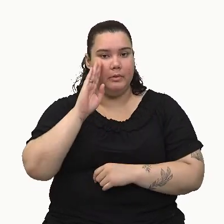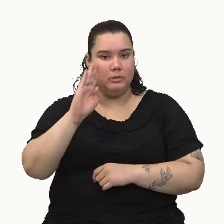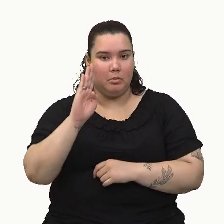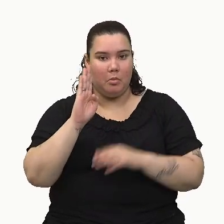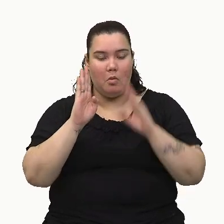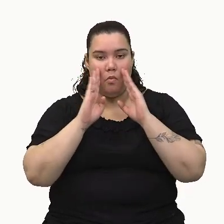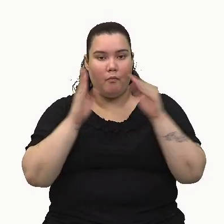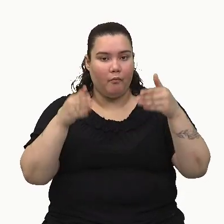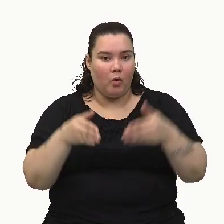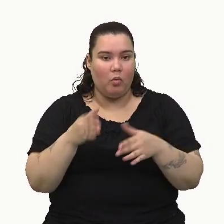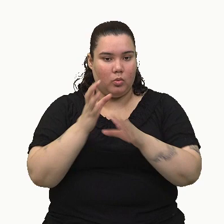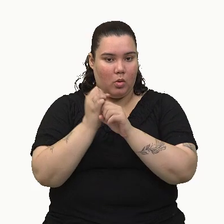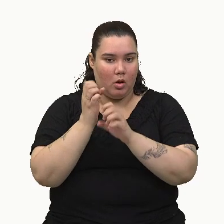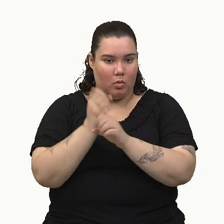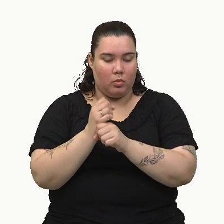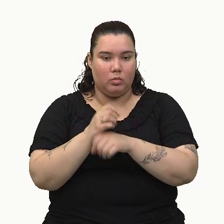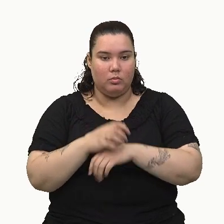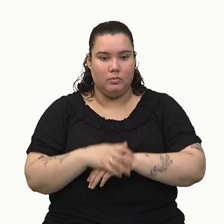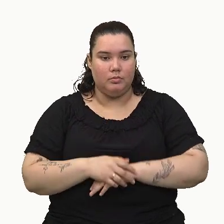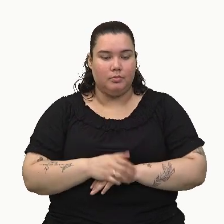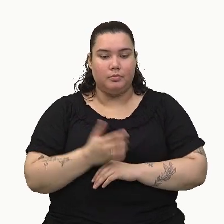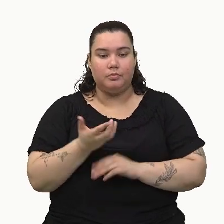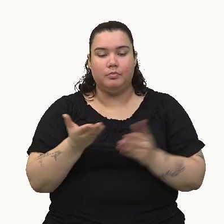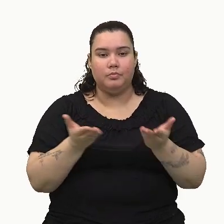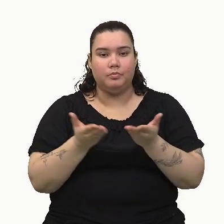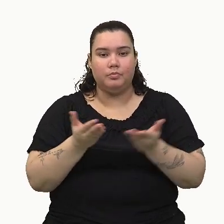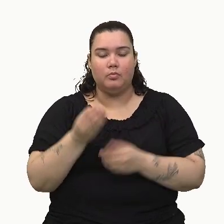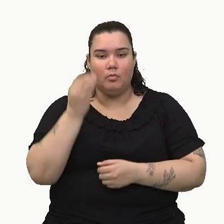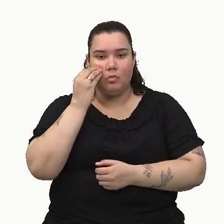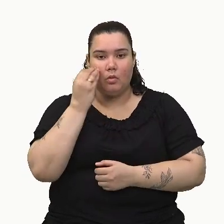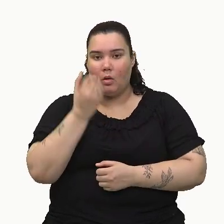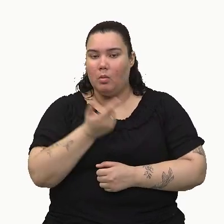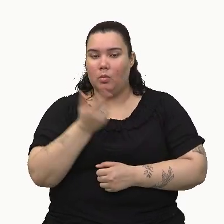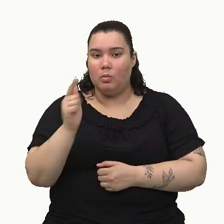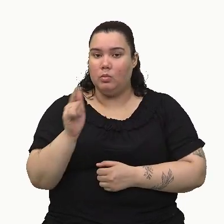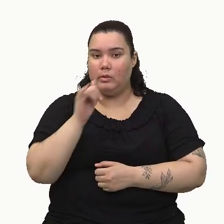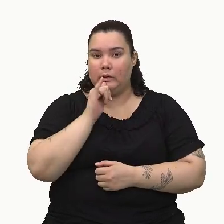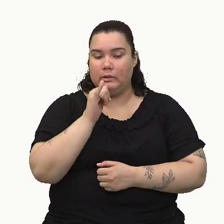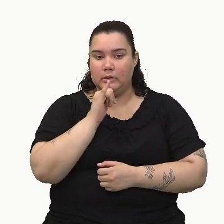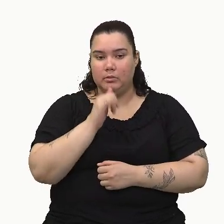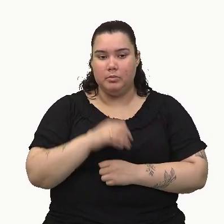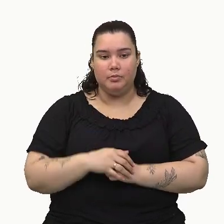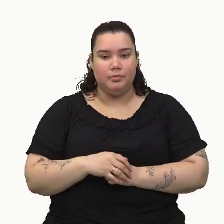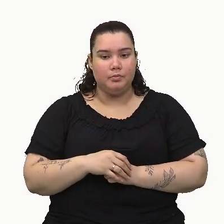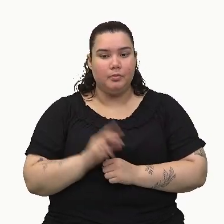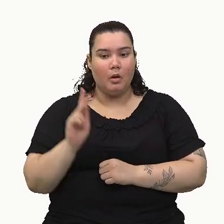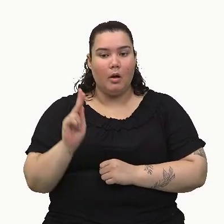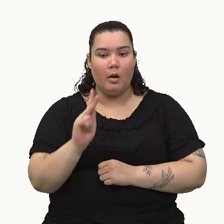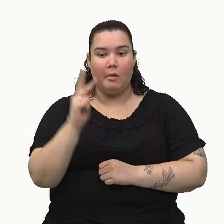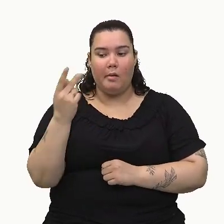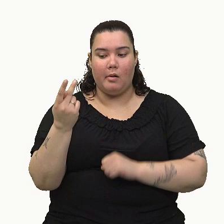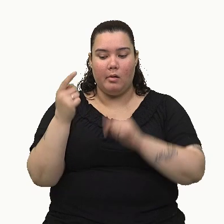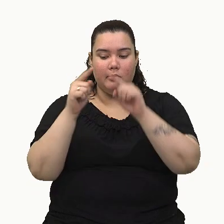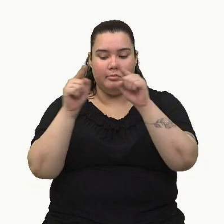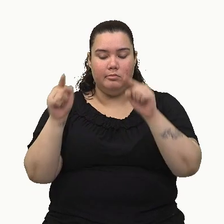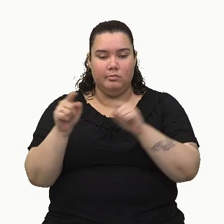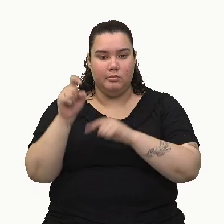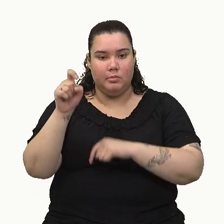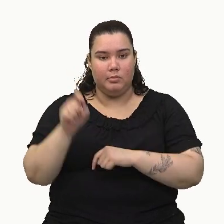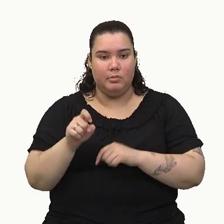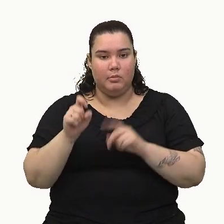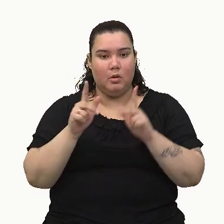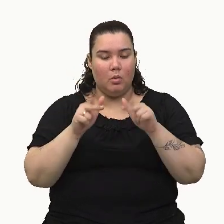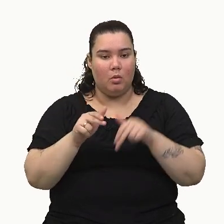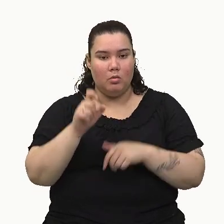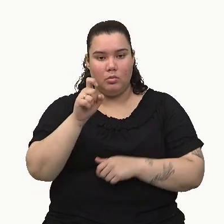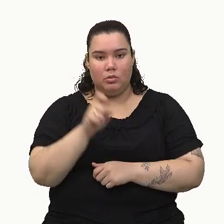Então, temos aqui um outro exemplo, olha só. Eu tenho aqui um h de x igual a x ao cubo